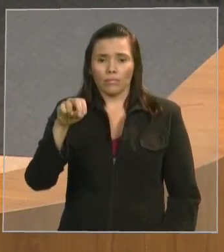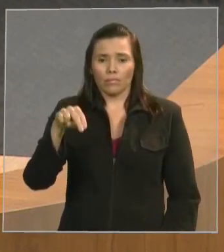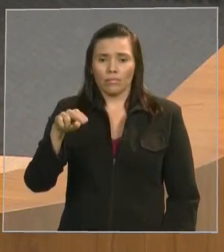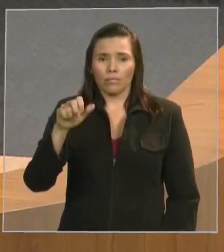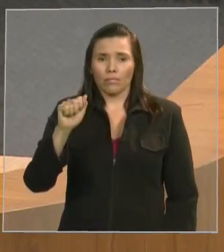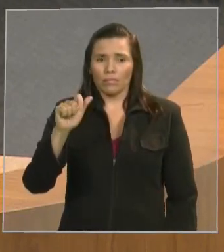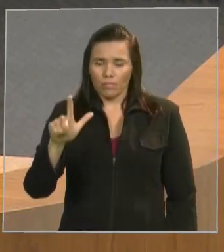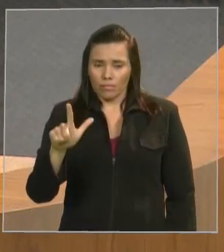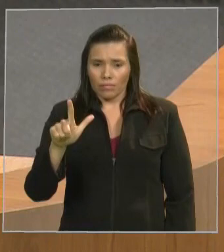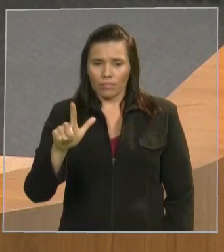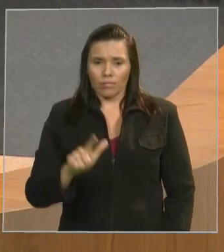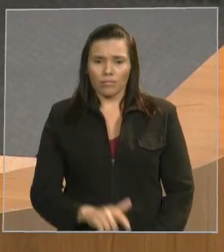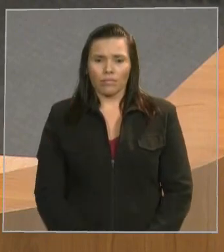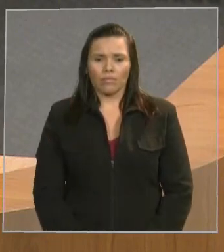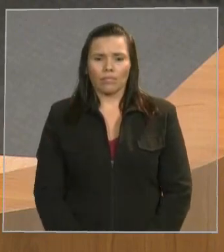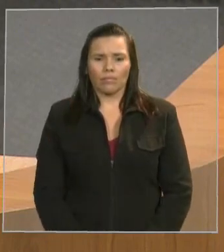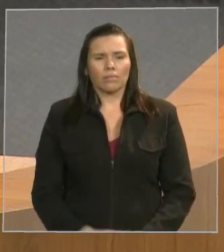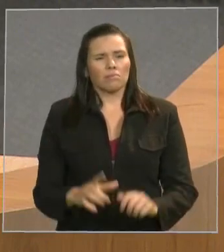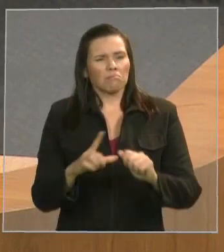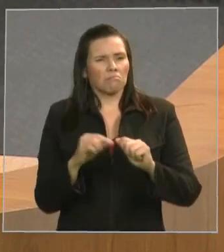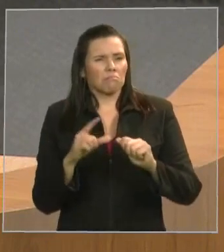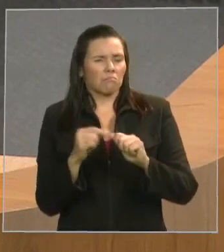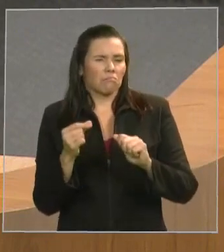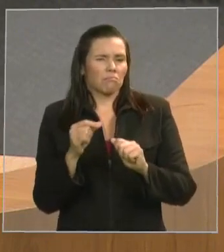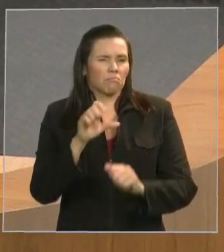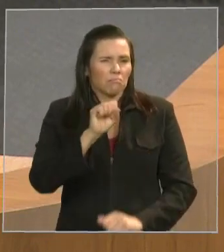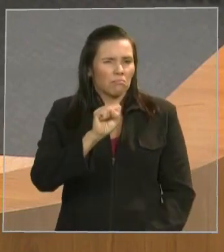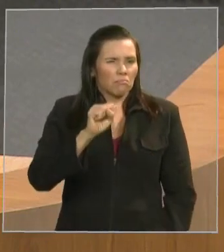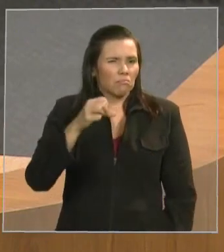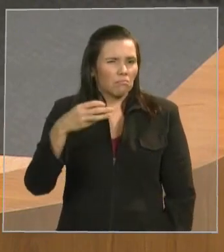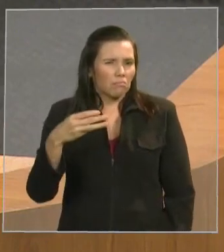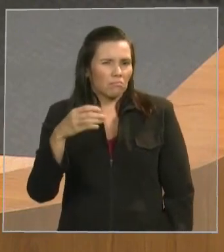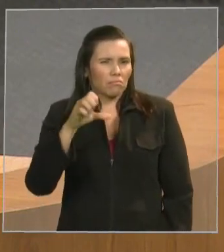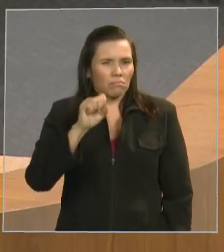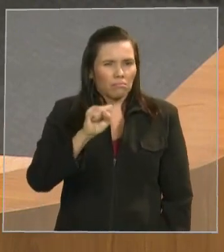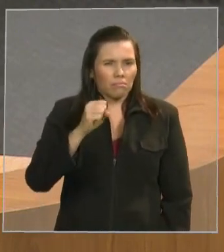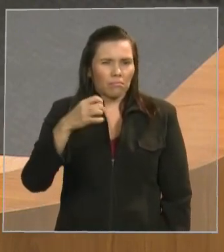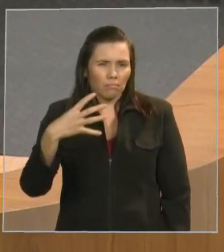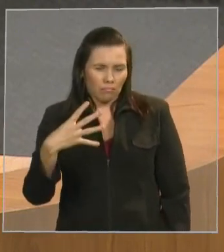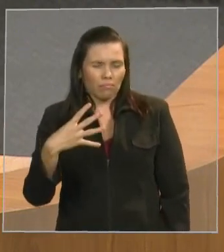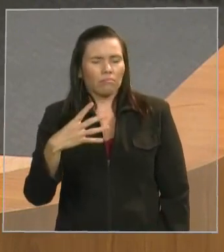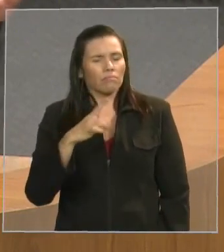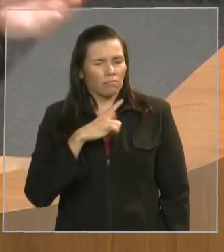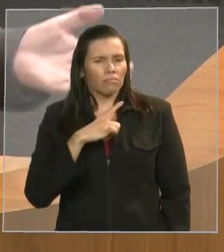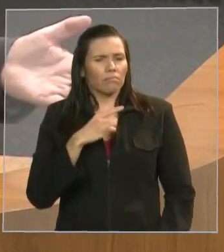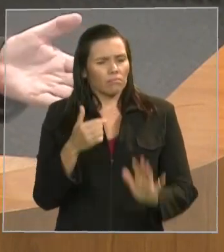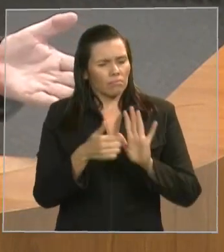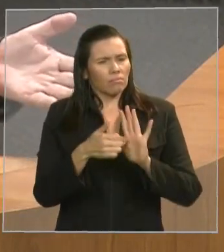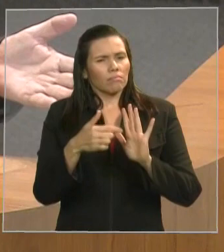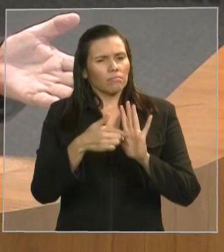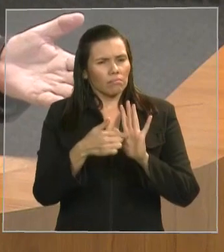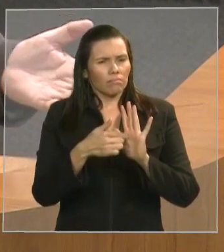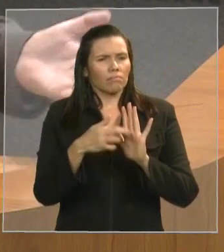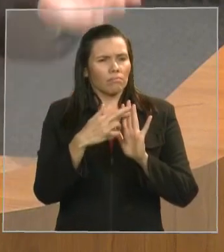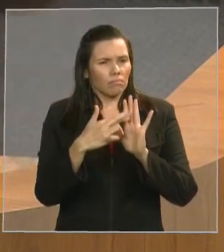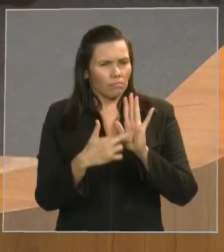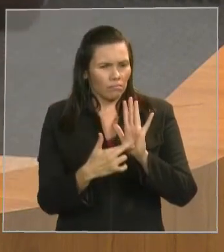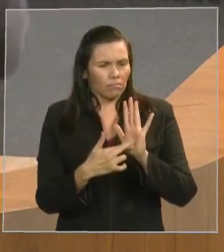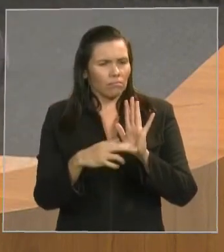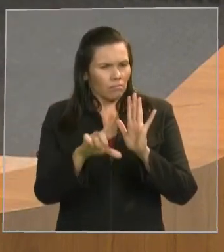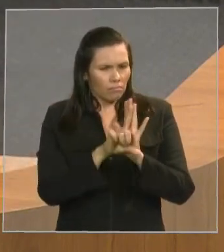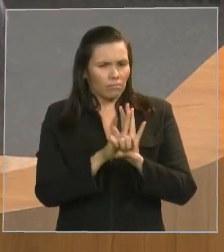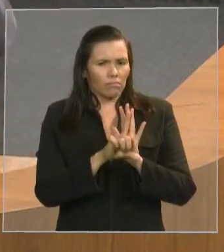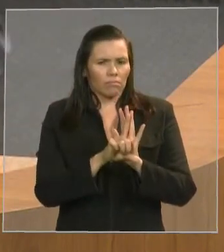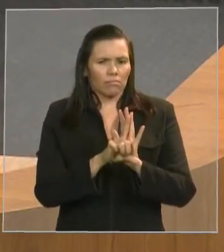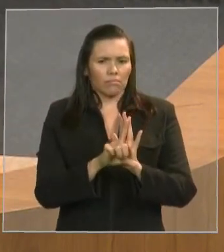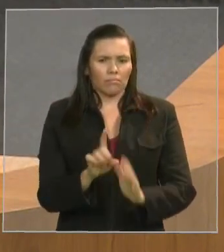processo penal, me parece que o artigo 83, 84, que está ali também a competência. Se vocês pesquisarem, não tem um